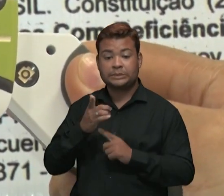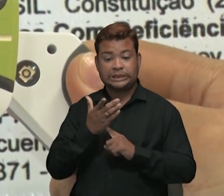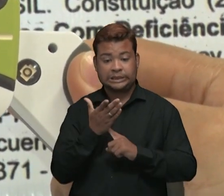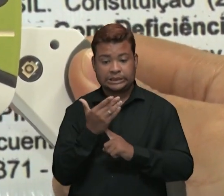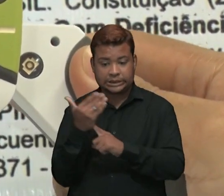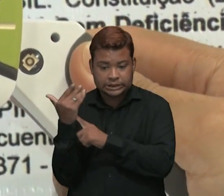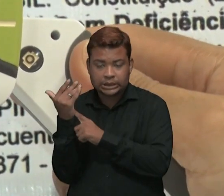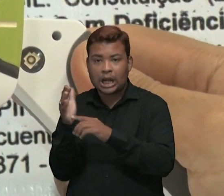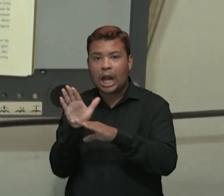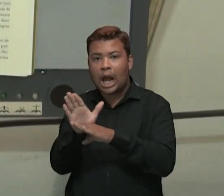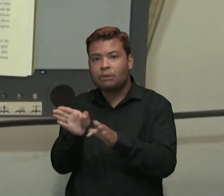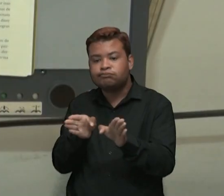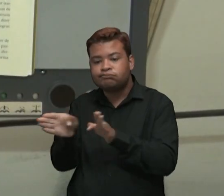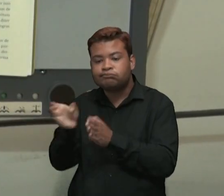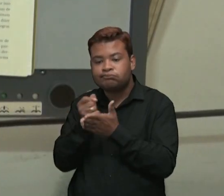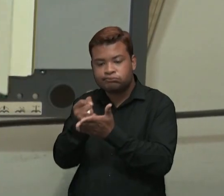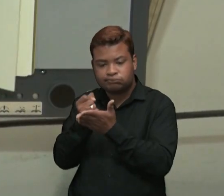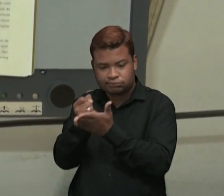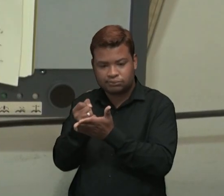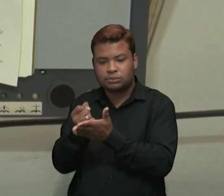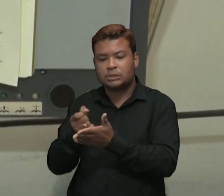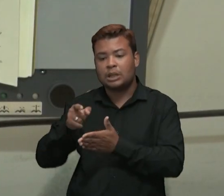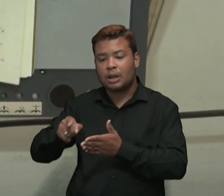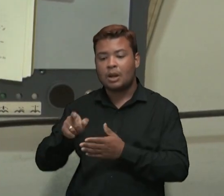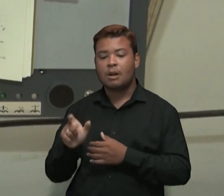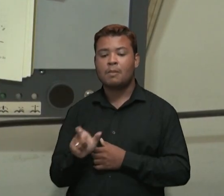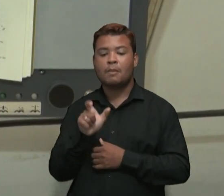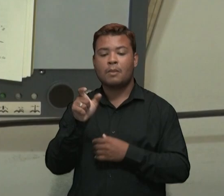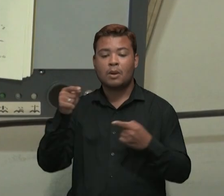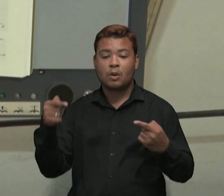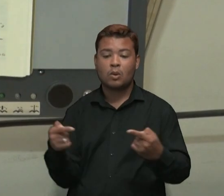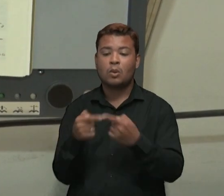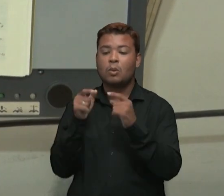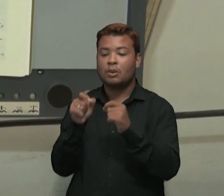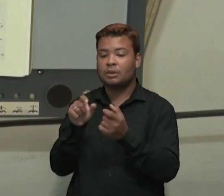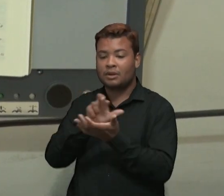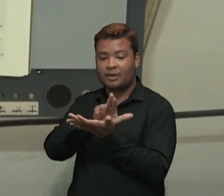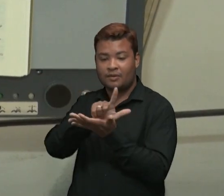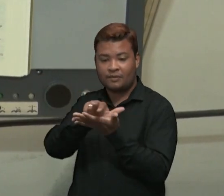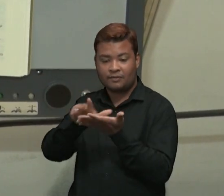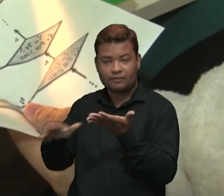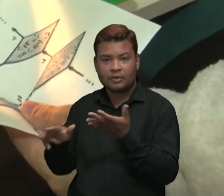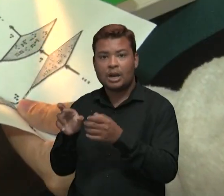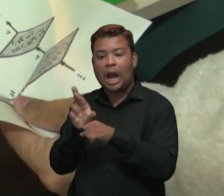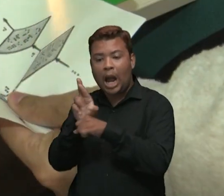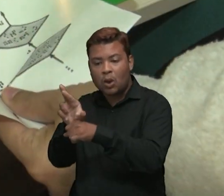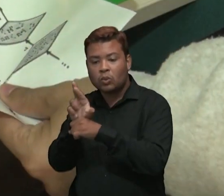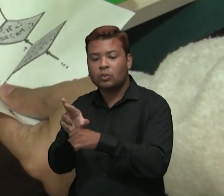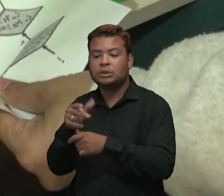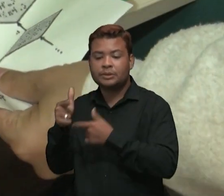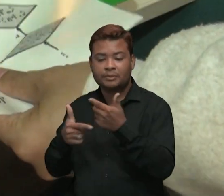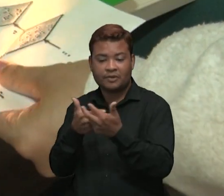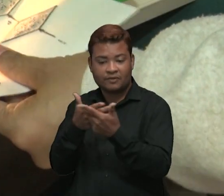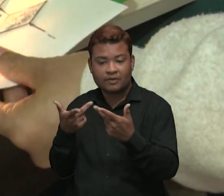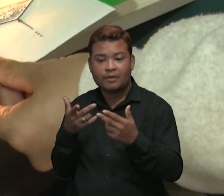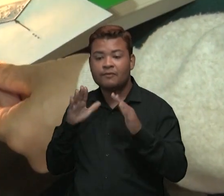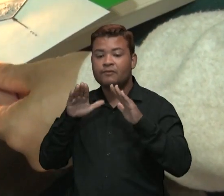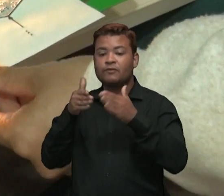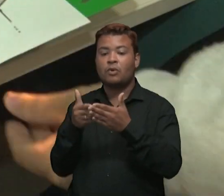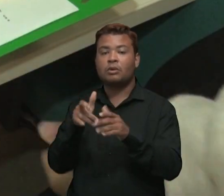Tecnologia assistiva é um termo utilizado para identificar recursos e serviços voltados às pessoas